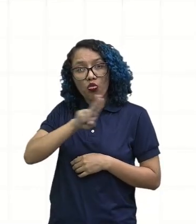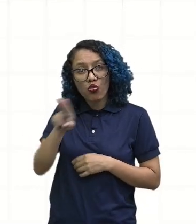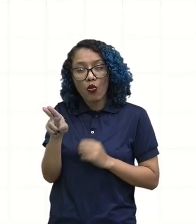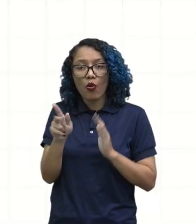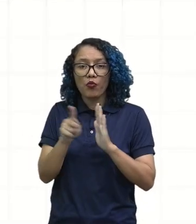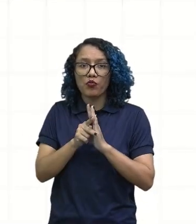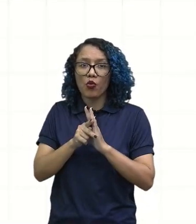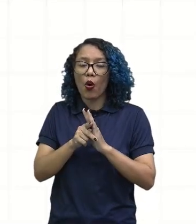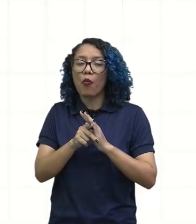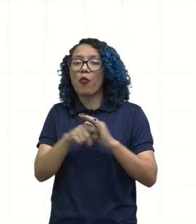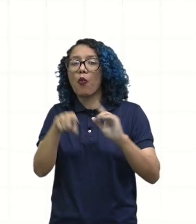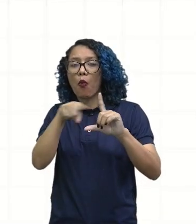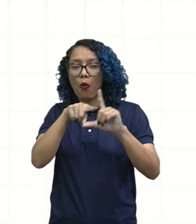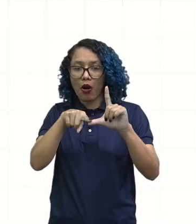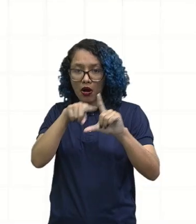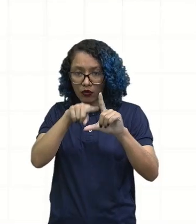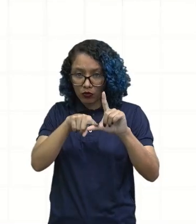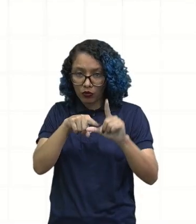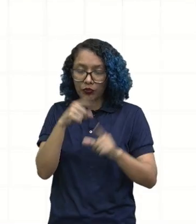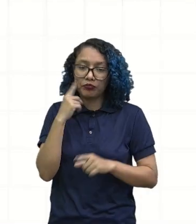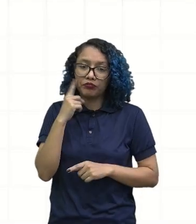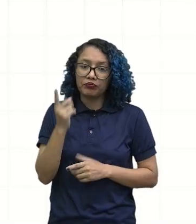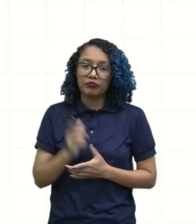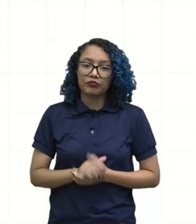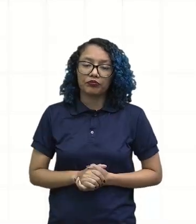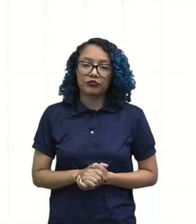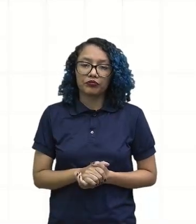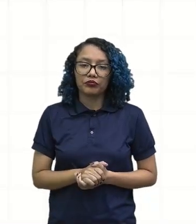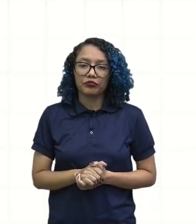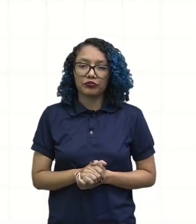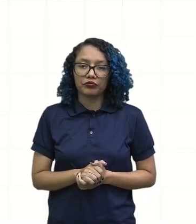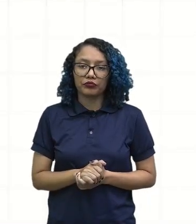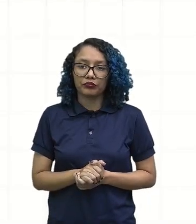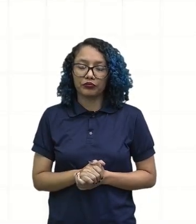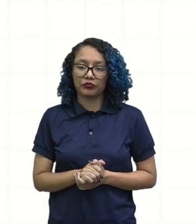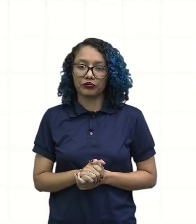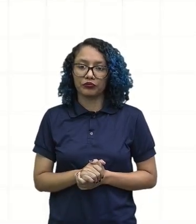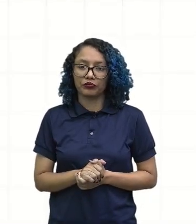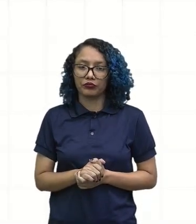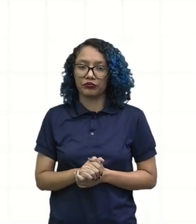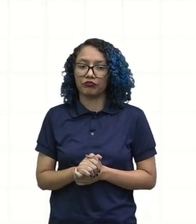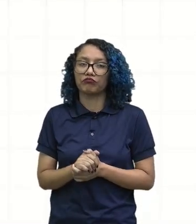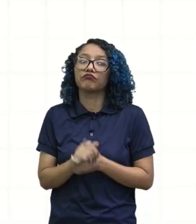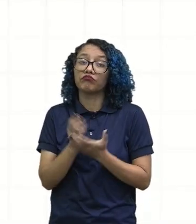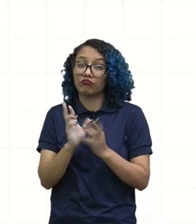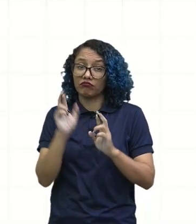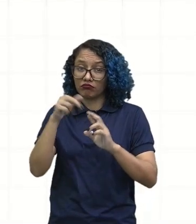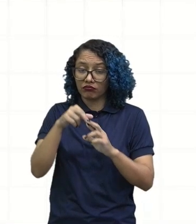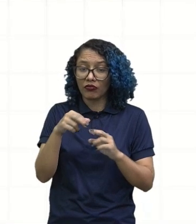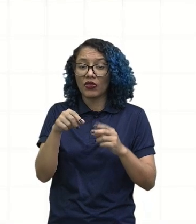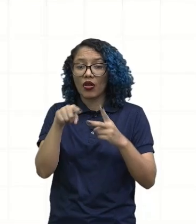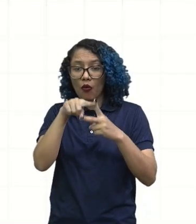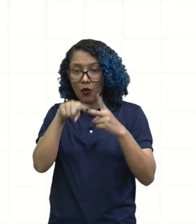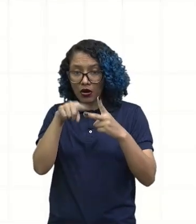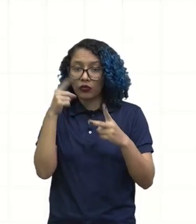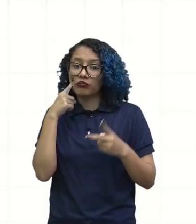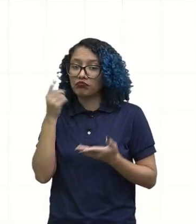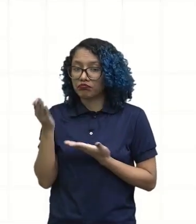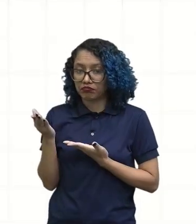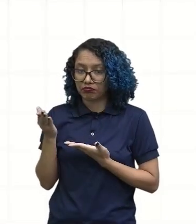nomenclatura, vou pegar outro pincel aqui, vou pegar outra cor para não confundir, né? É a nomenclatura dada ao ângulo que nós temos aqui na nossa